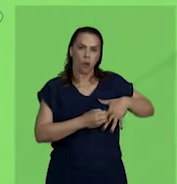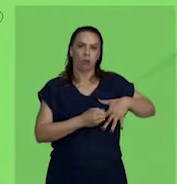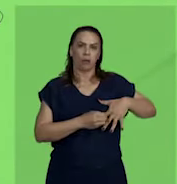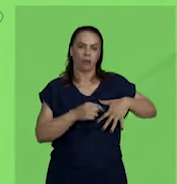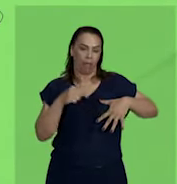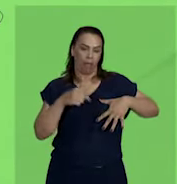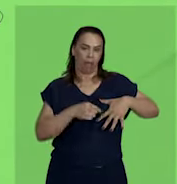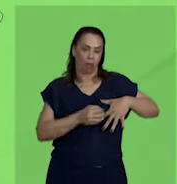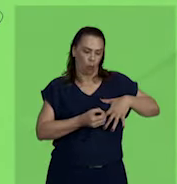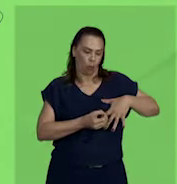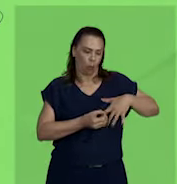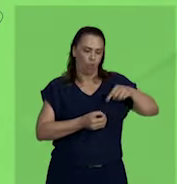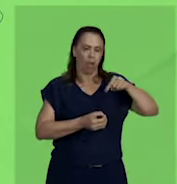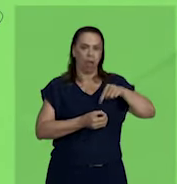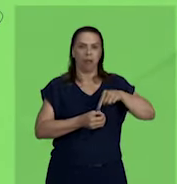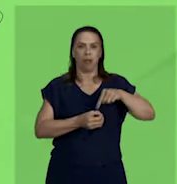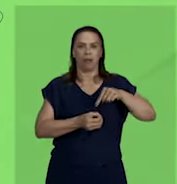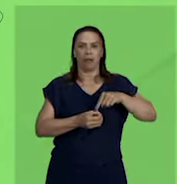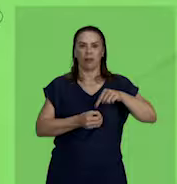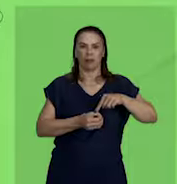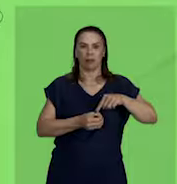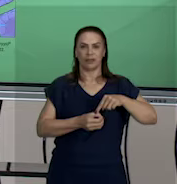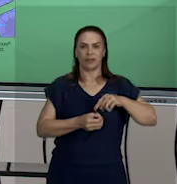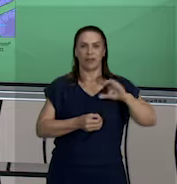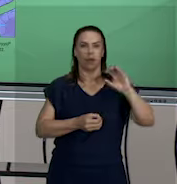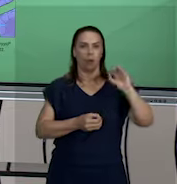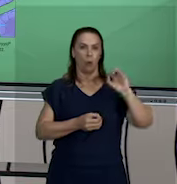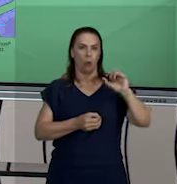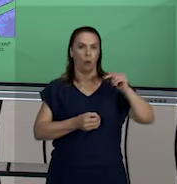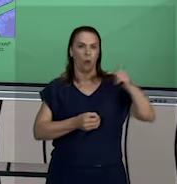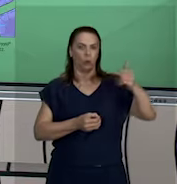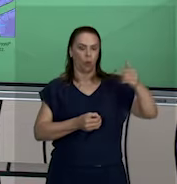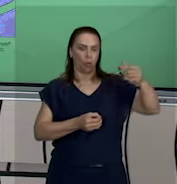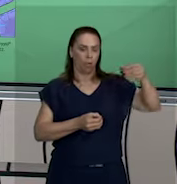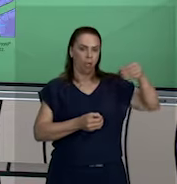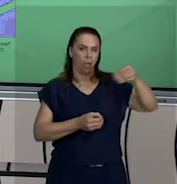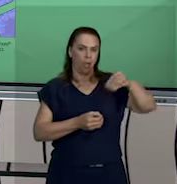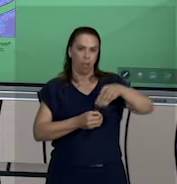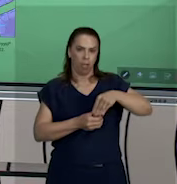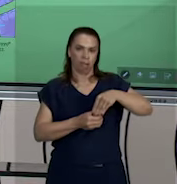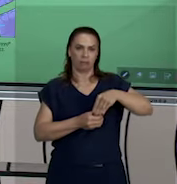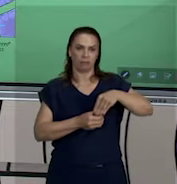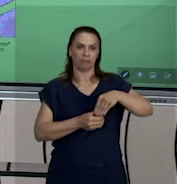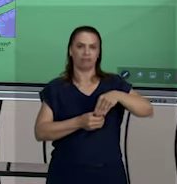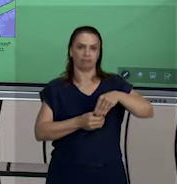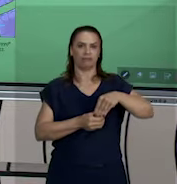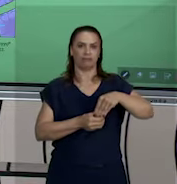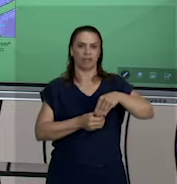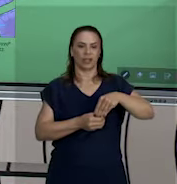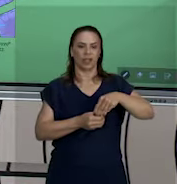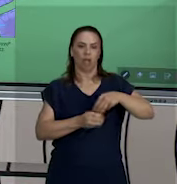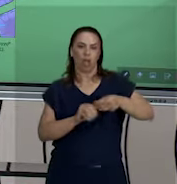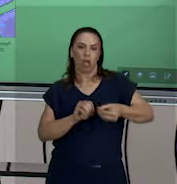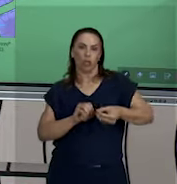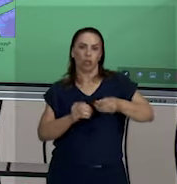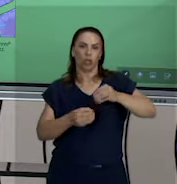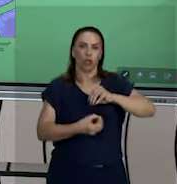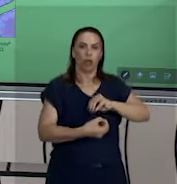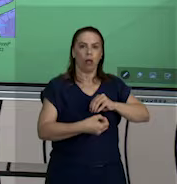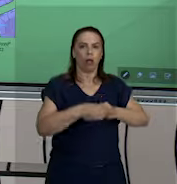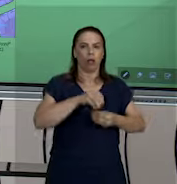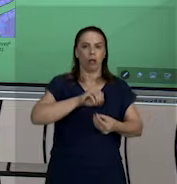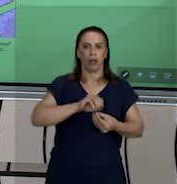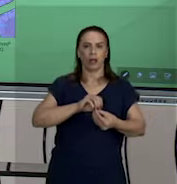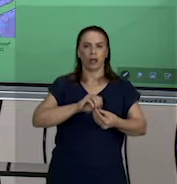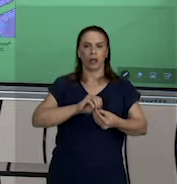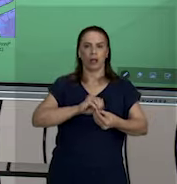Então entra o oxigênio, deixa eu selecionar minha caneta aqui, entra o